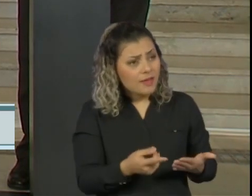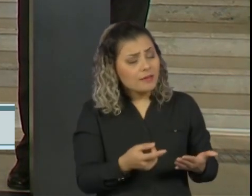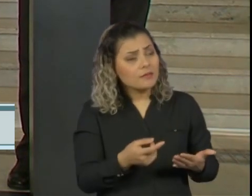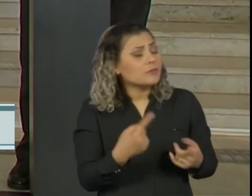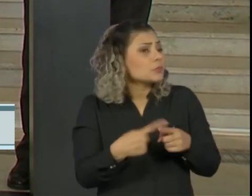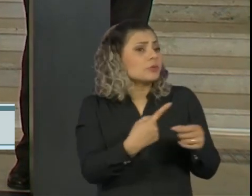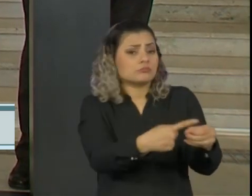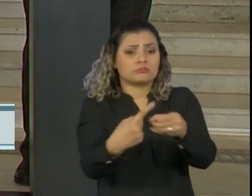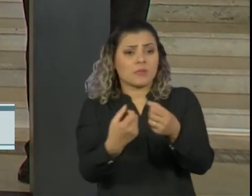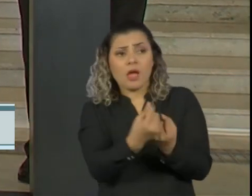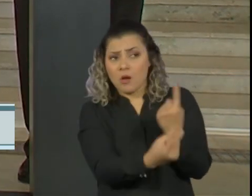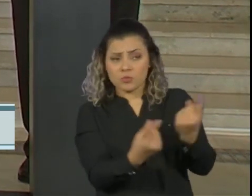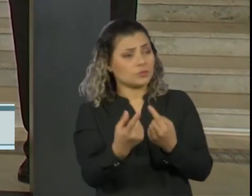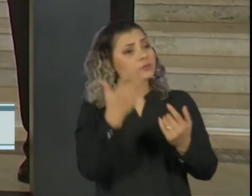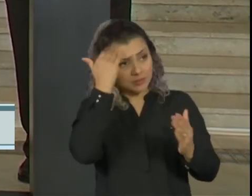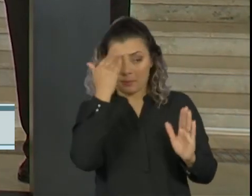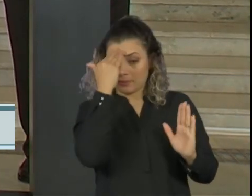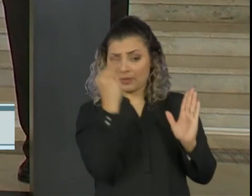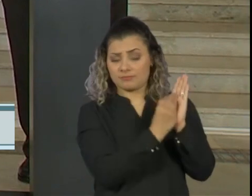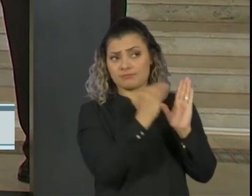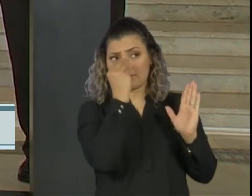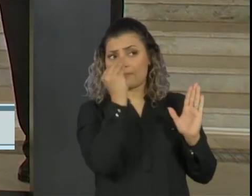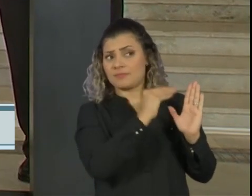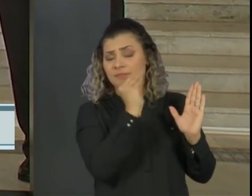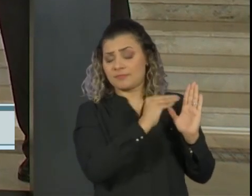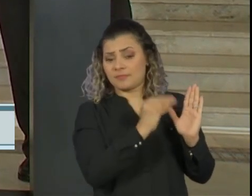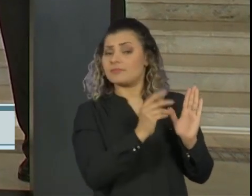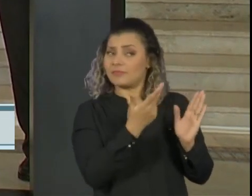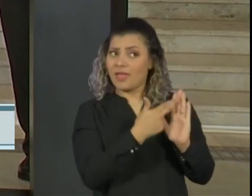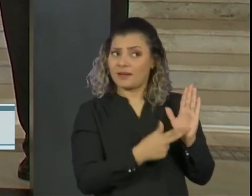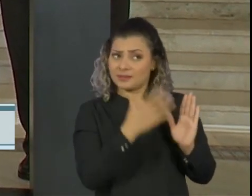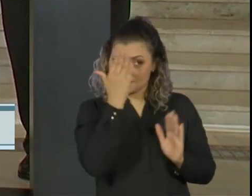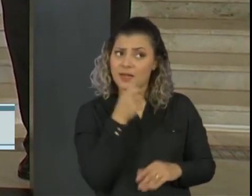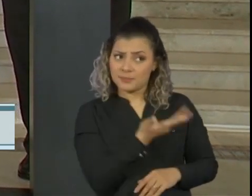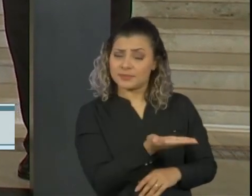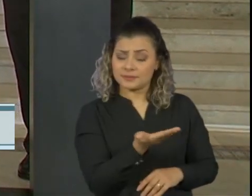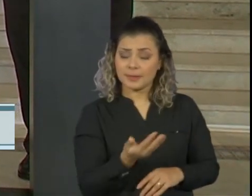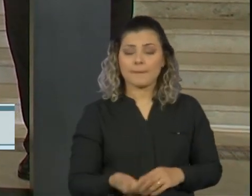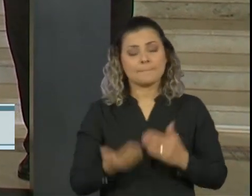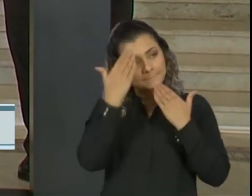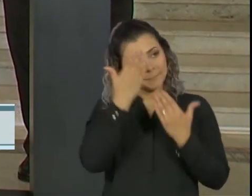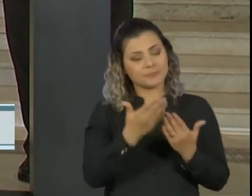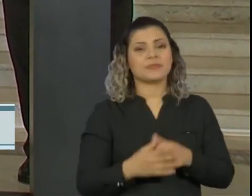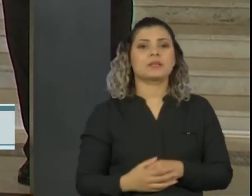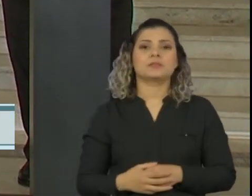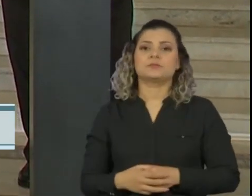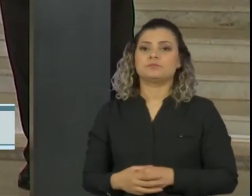que a gente sabe que não seguem à risca o plano de quarentena. Obrigado.